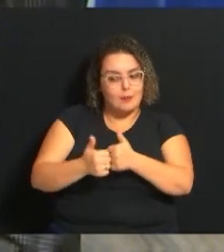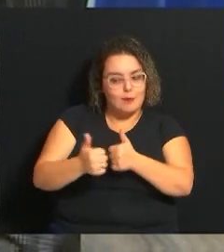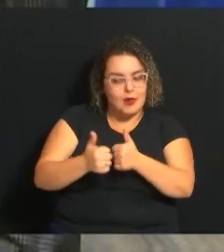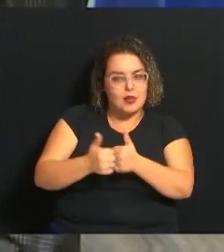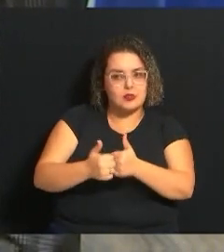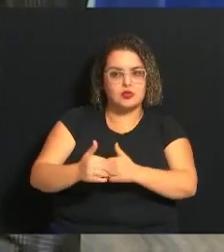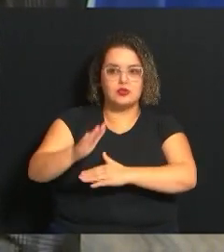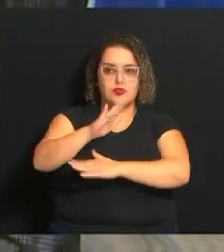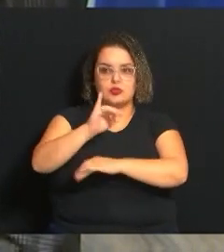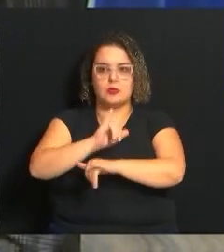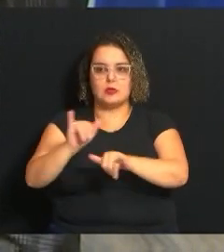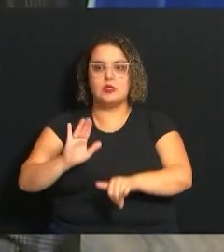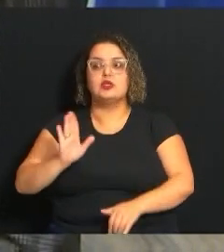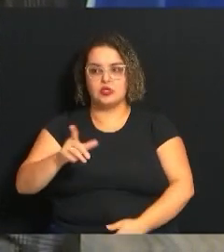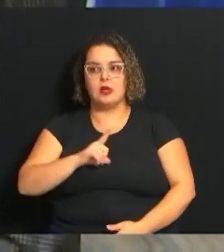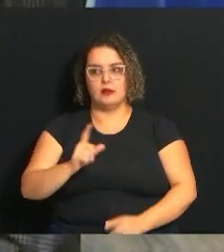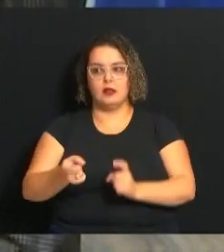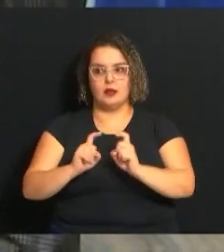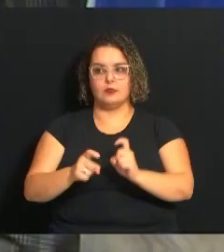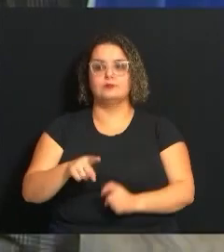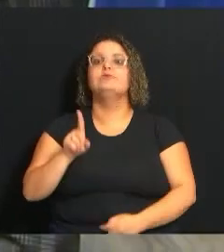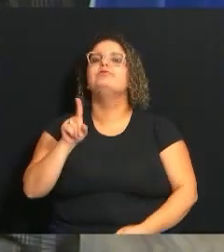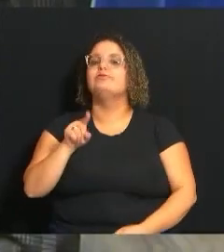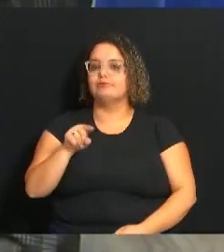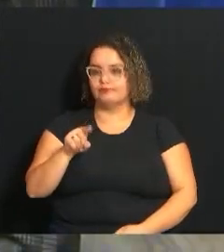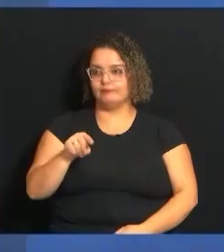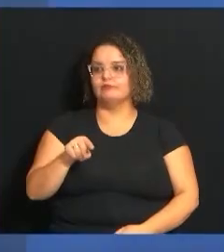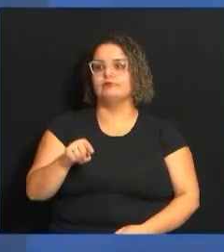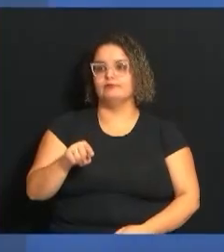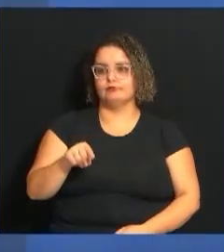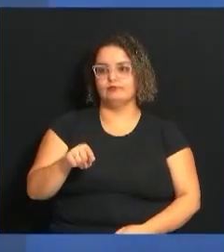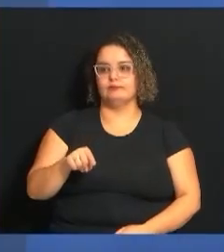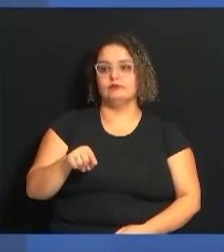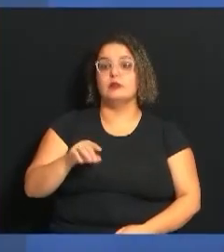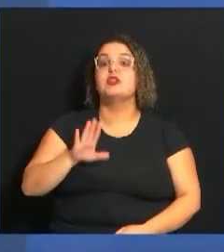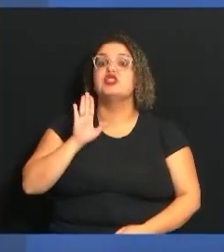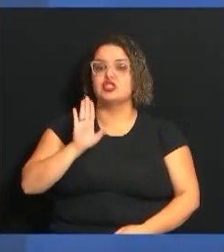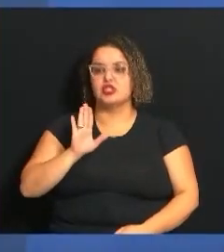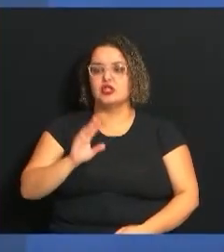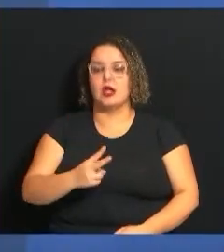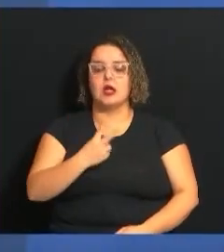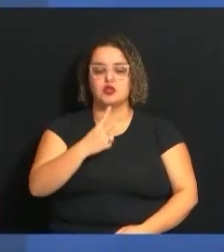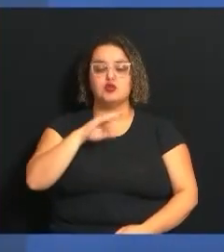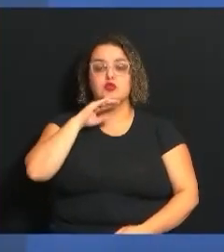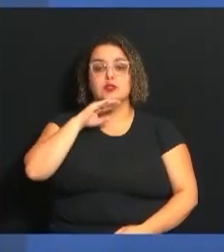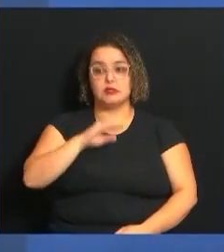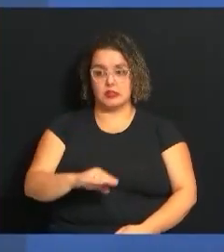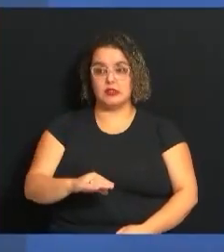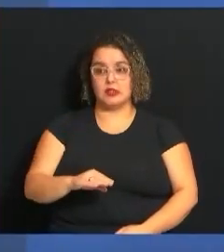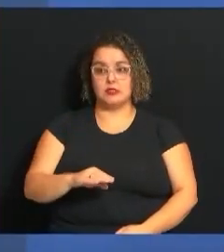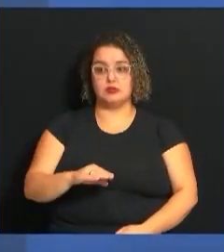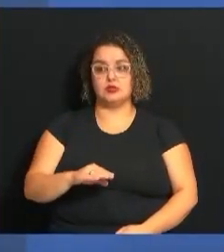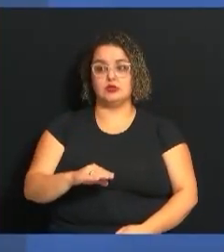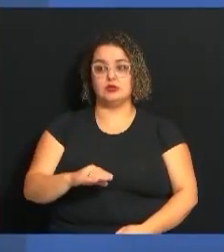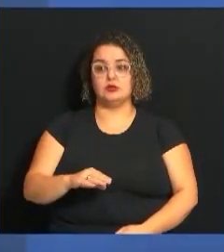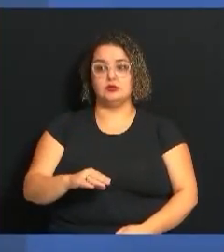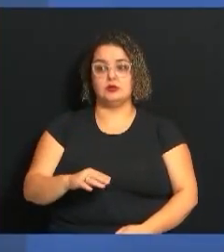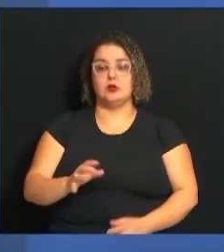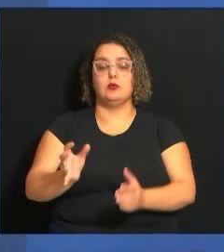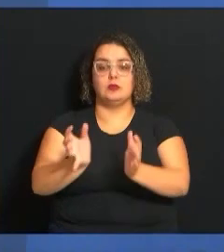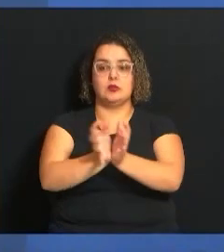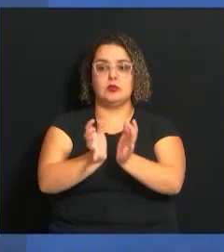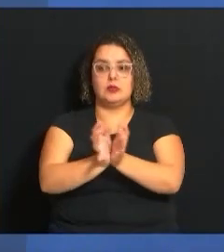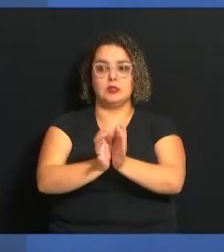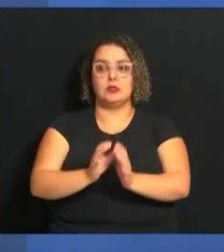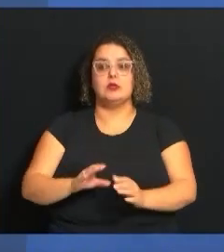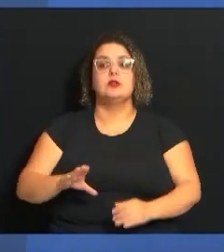Câmara Notícias já tem reunião. Tem, Silvio, viu, Gabriel? É daqui a pouquinho, às 14h, é a vez da Comissão de